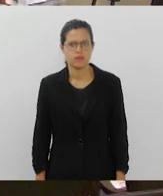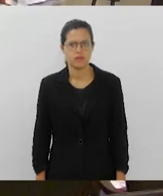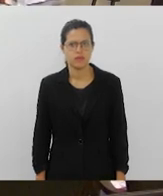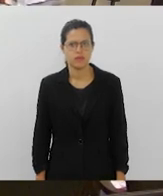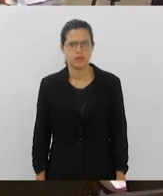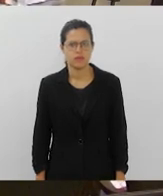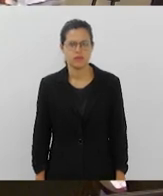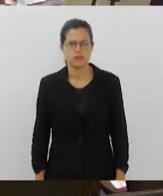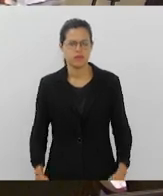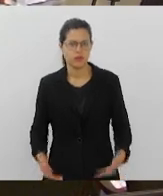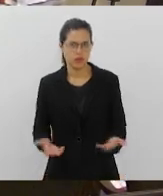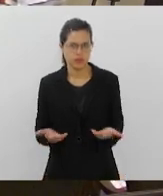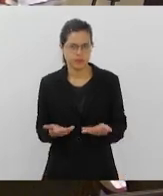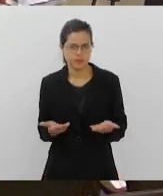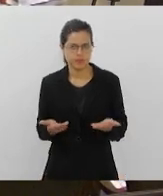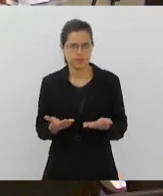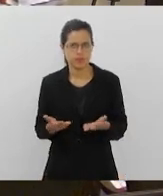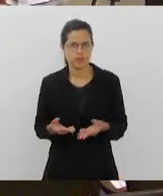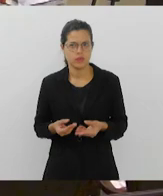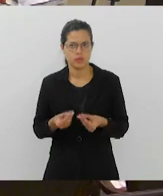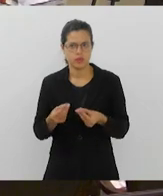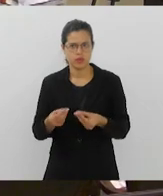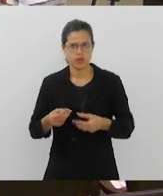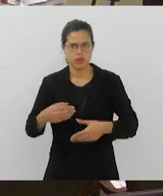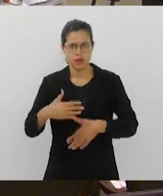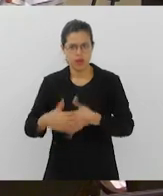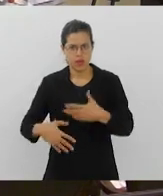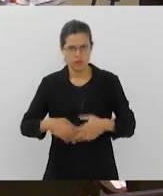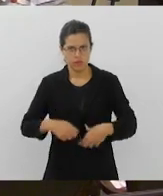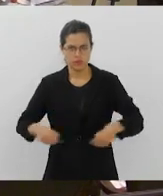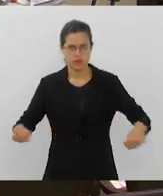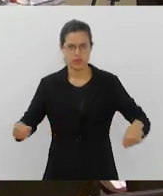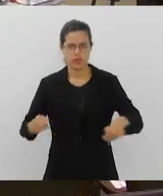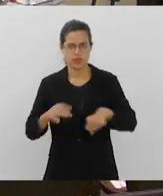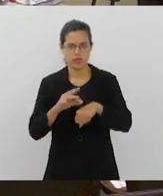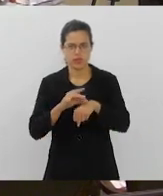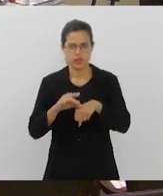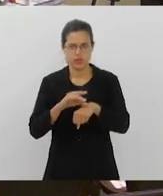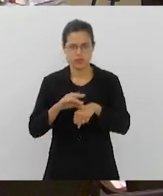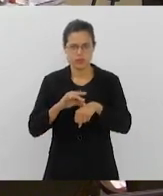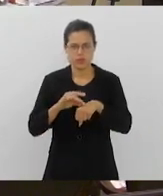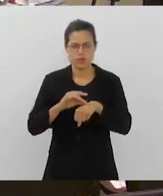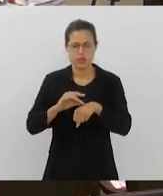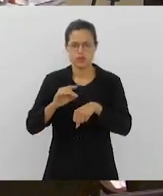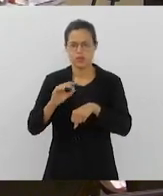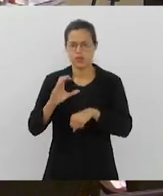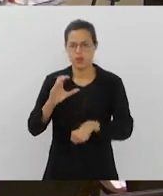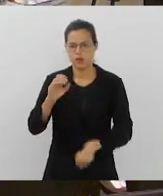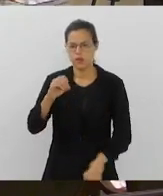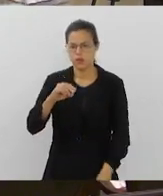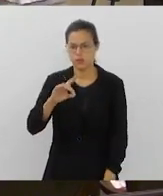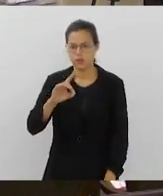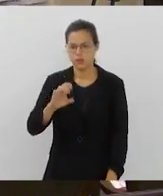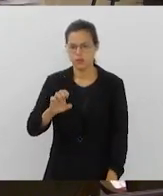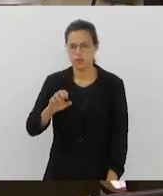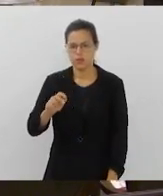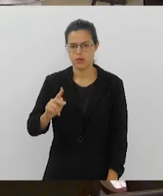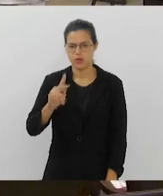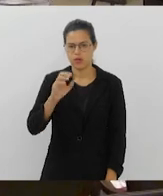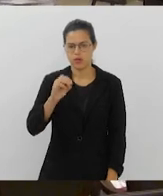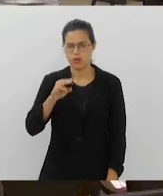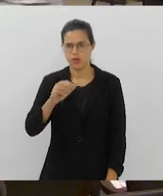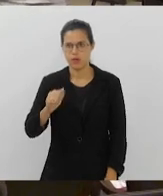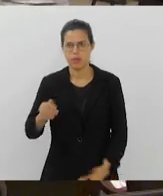Neste momento, será entregue a faixa preta honorífica Condicoma. Convido para a entrega das comendas o